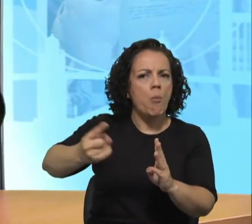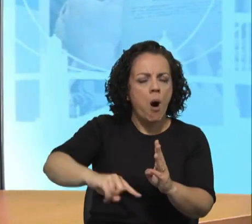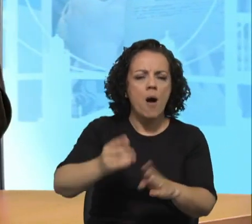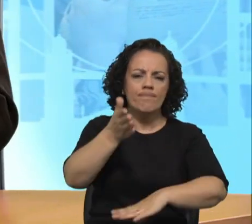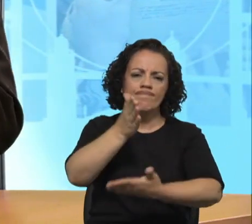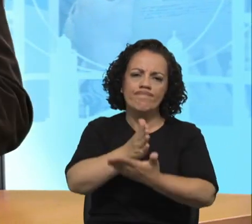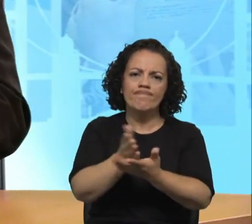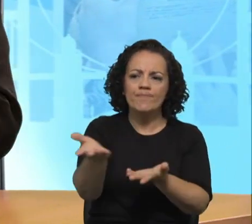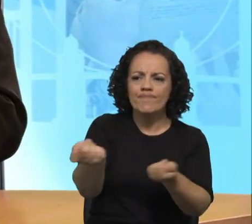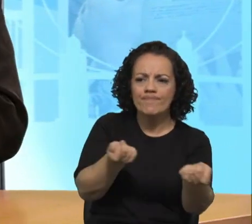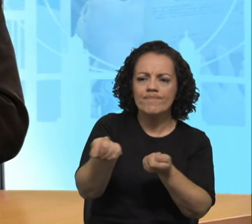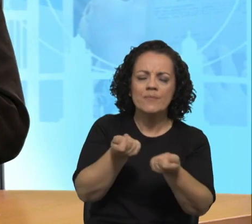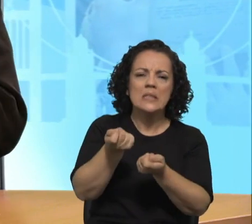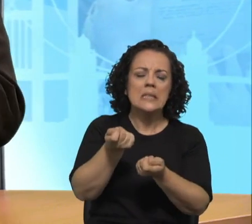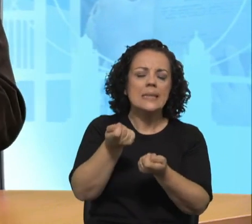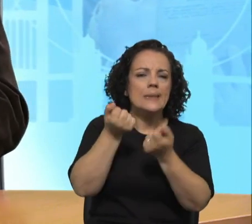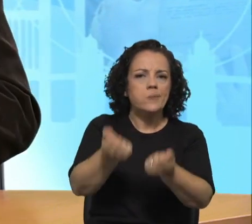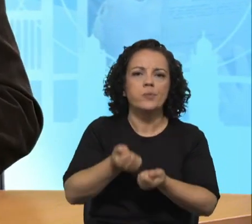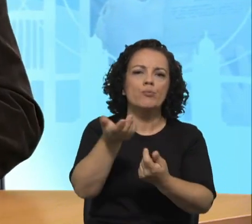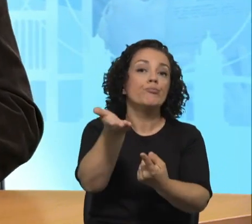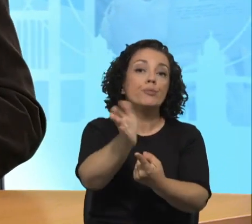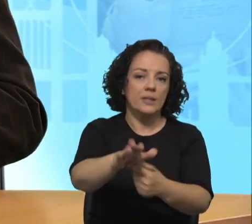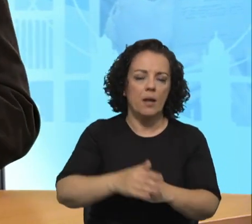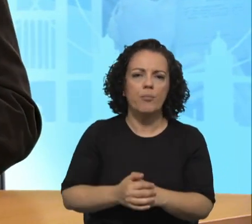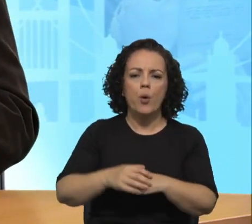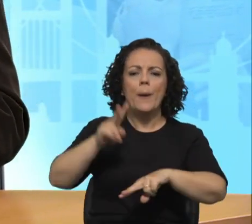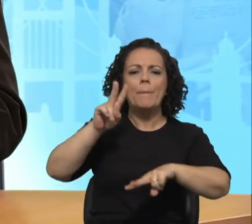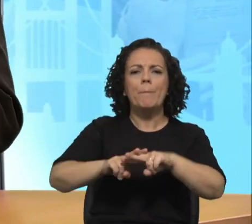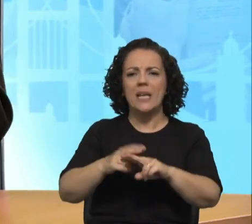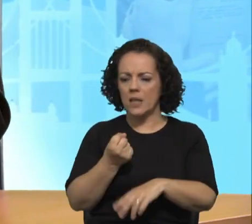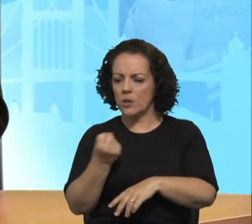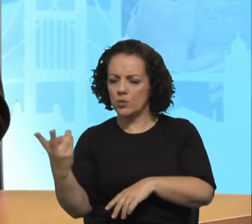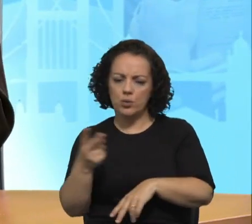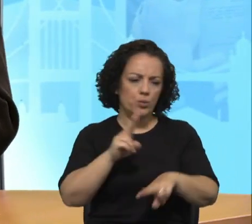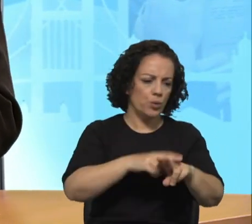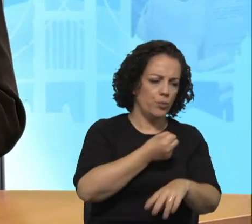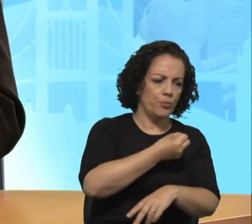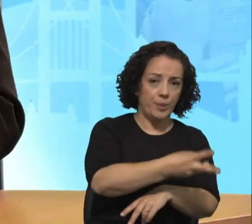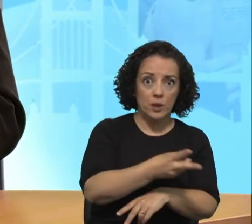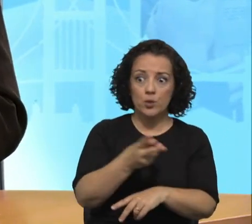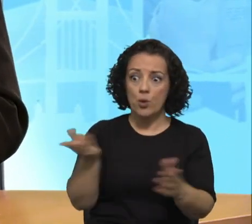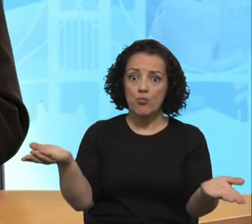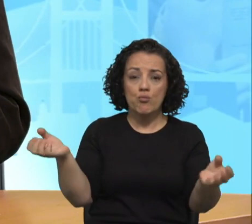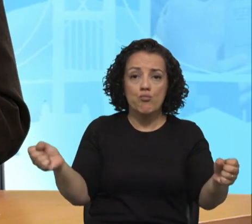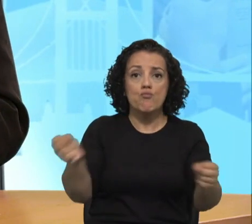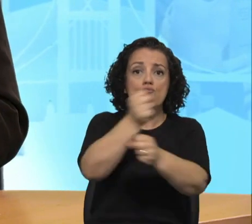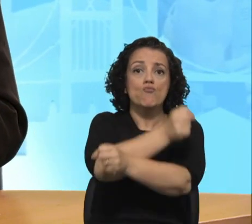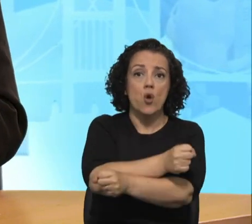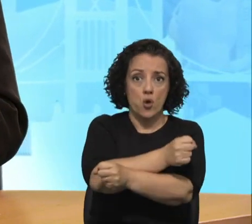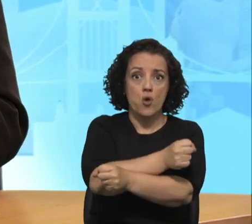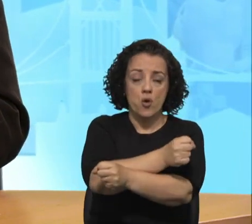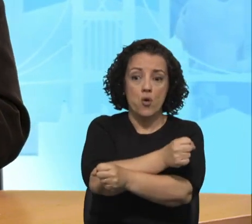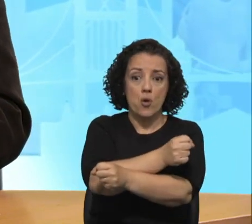chamadas de mínimos. Vou dar um exemplo, a troca de prisioneiros foi conseguida entre a Ucrânia e a Rússia. É, de resto, o único